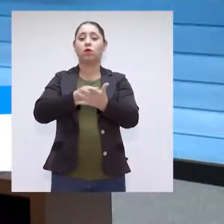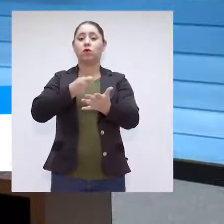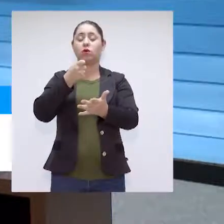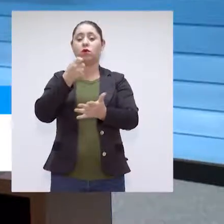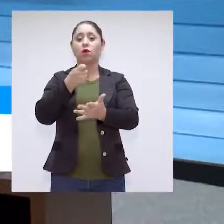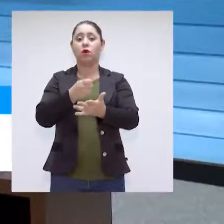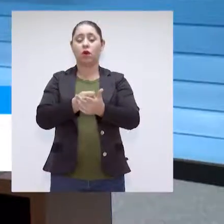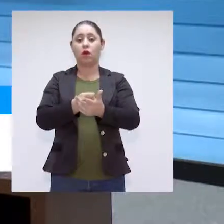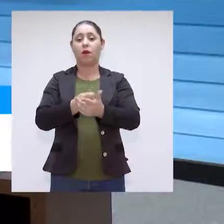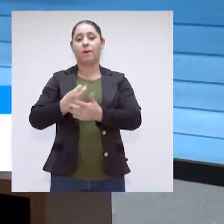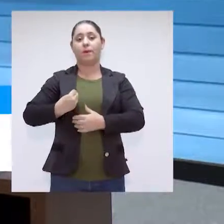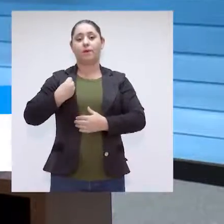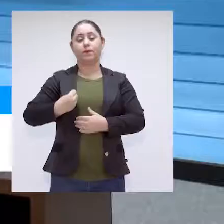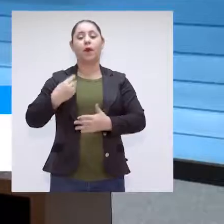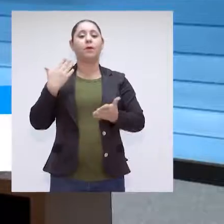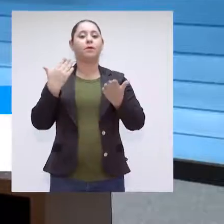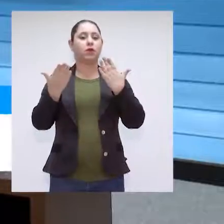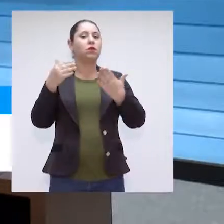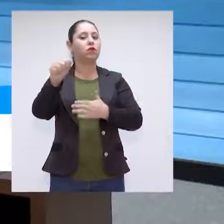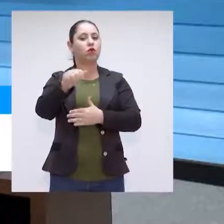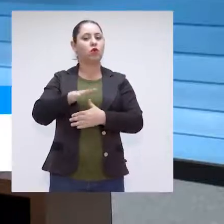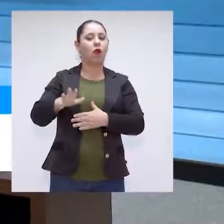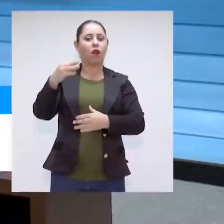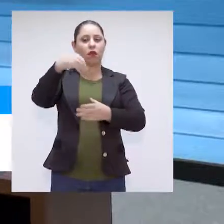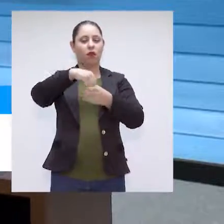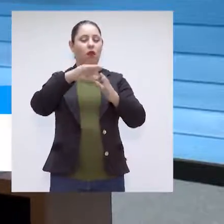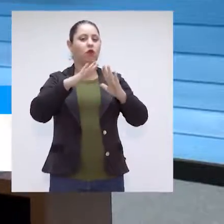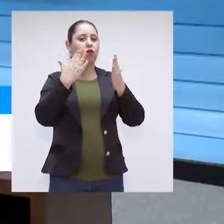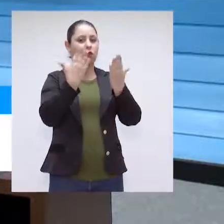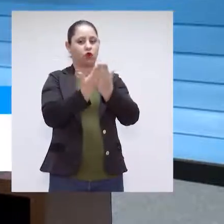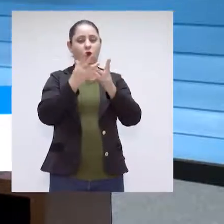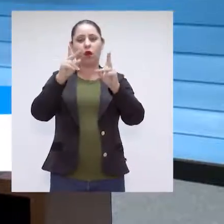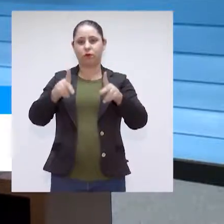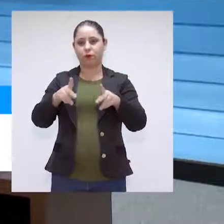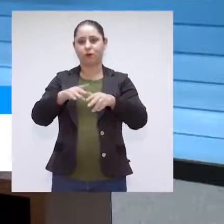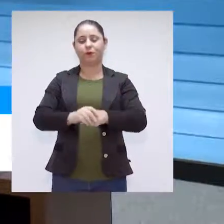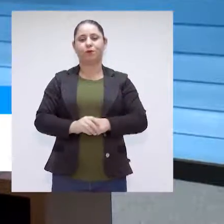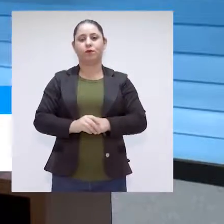que prevê a obrigatoriedade da presença de psicólogos e